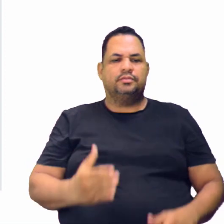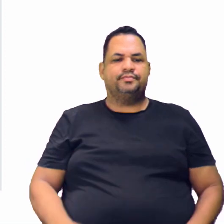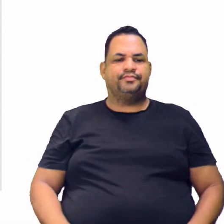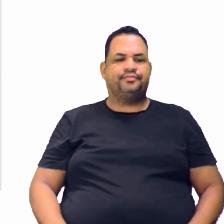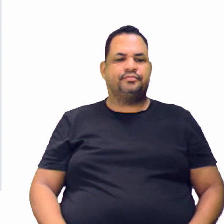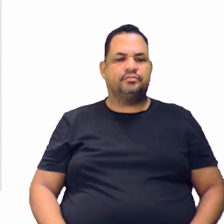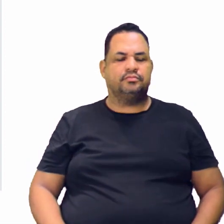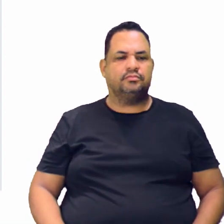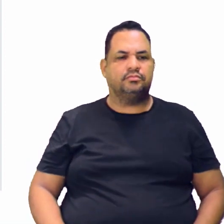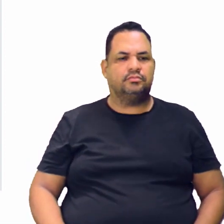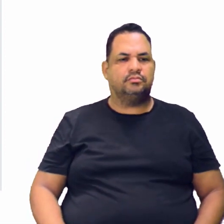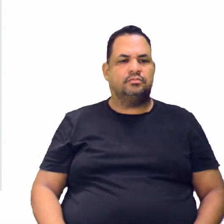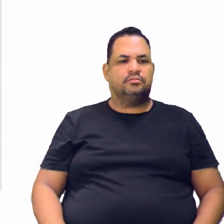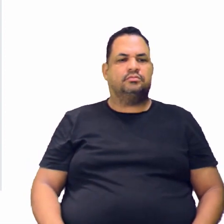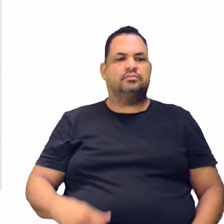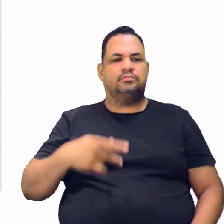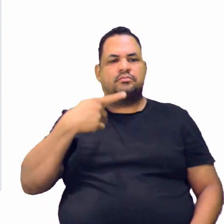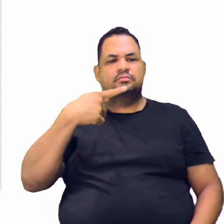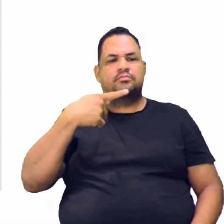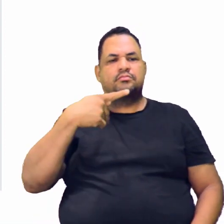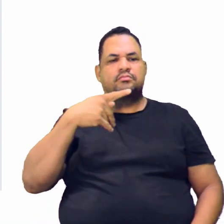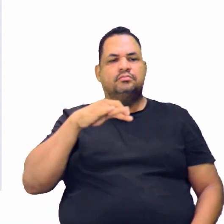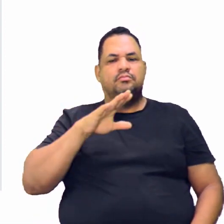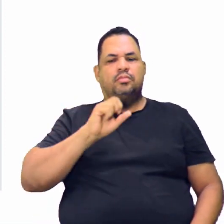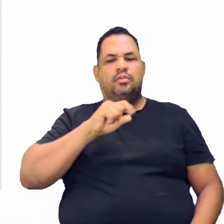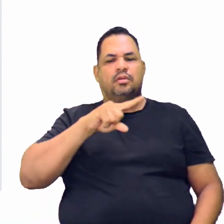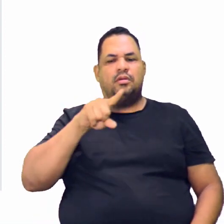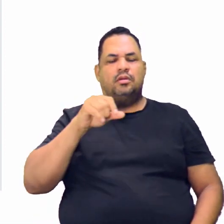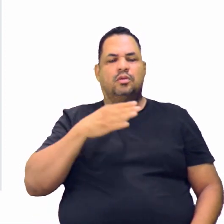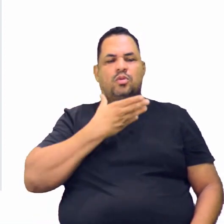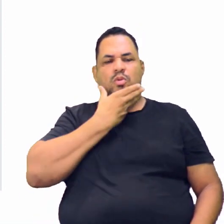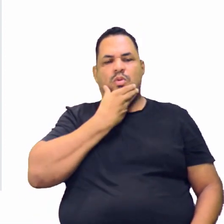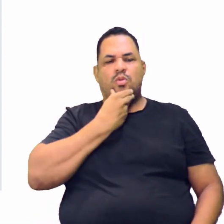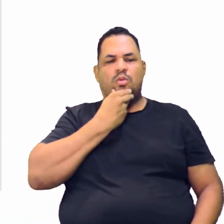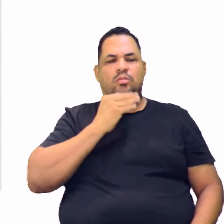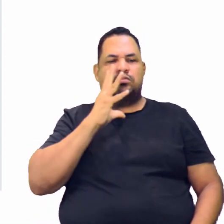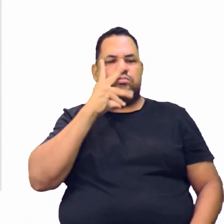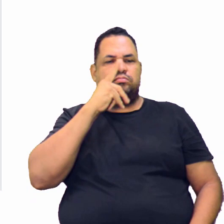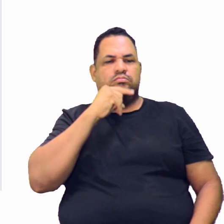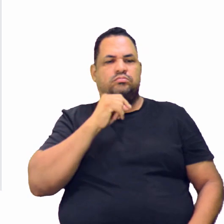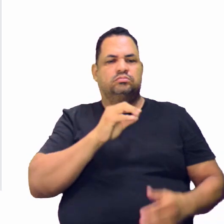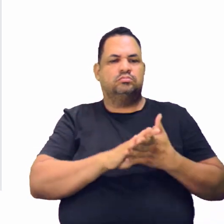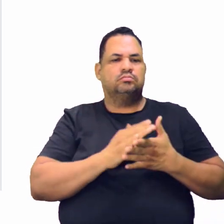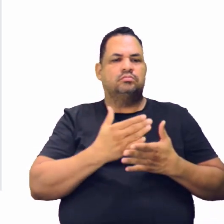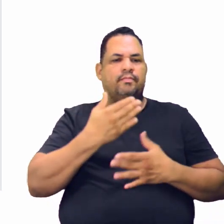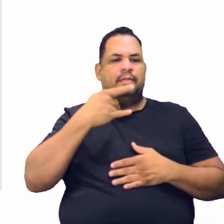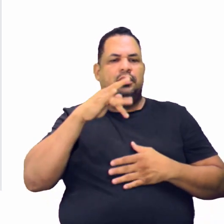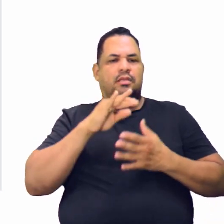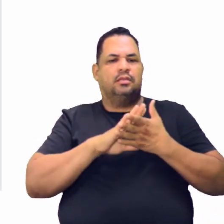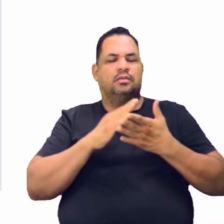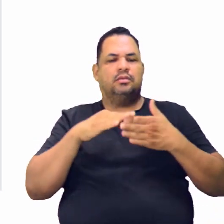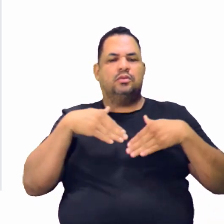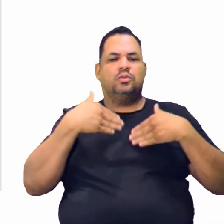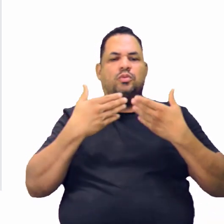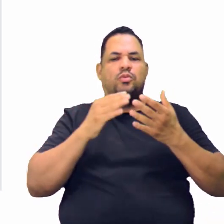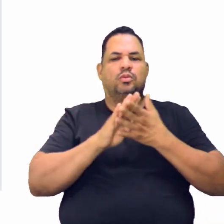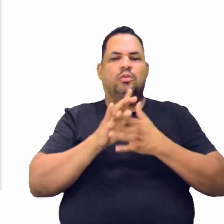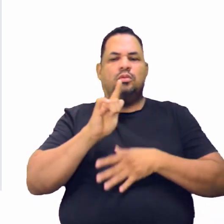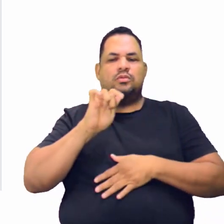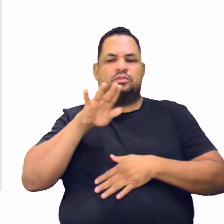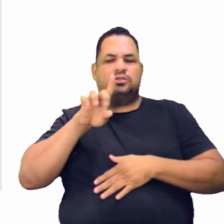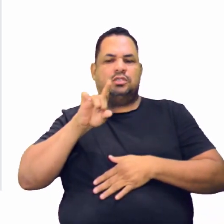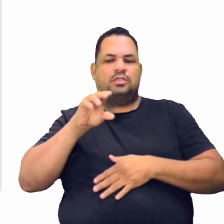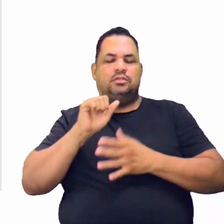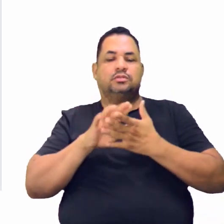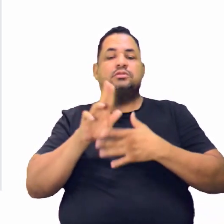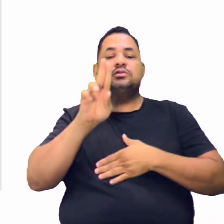Diastráticas, né? Olha só, pão, que quer dizer o quê? Homem bonito, pitel, moça bonita, tá certo? E qual a gíria que você